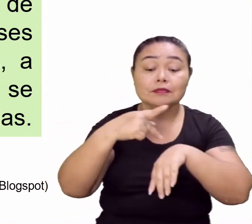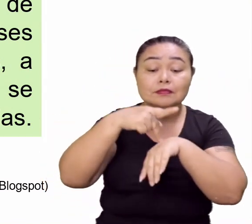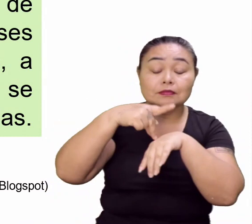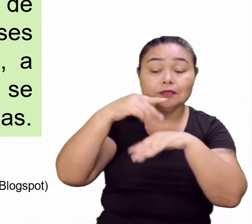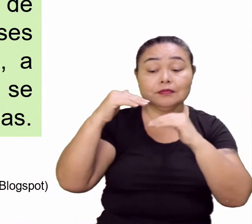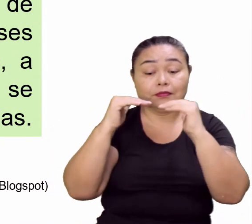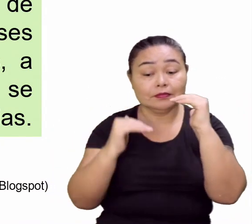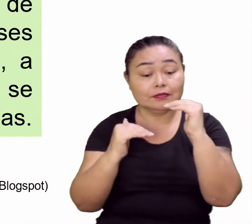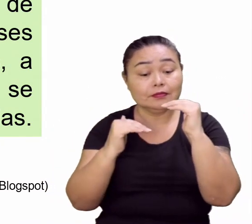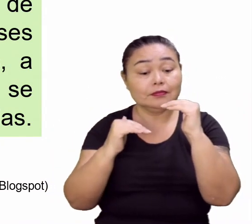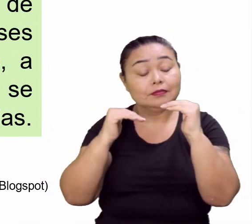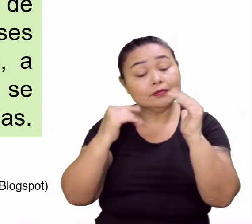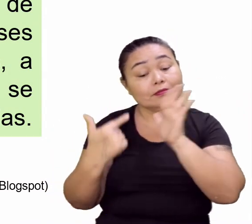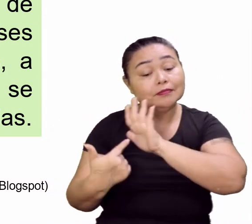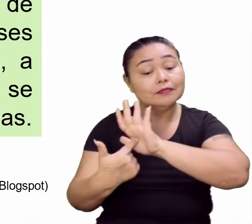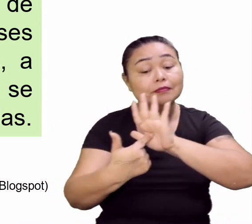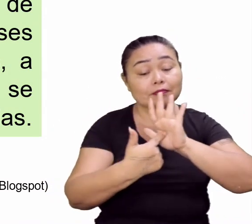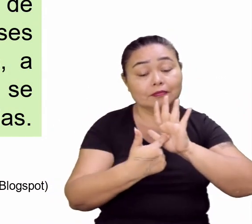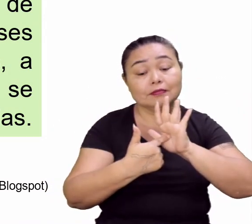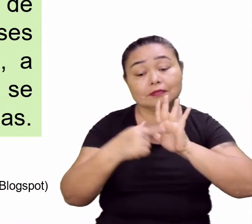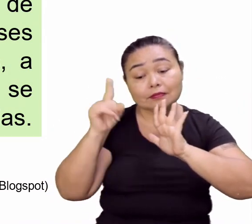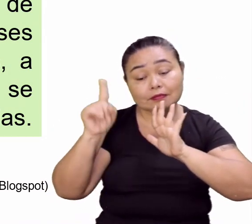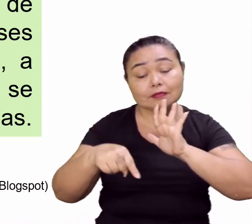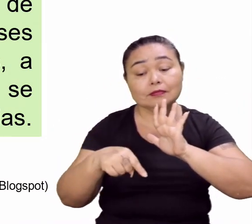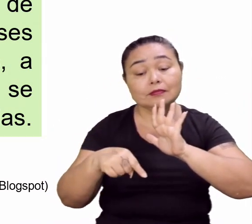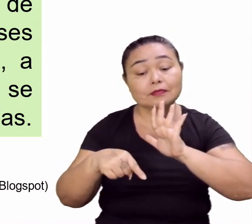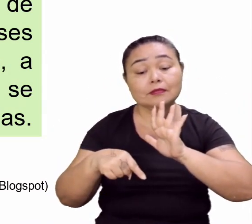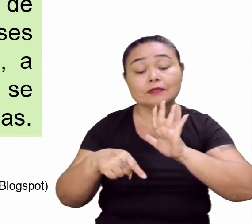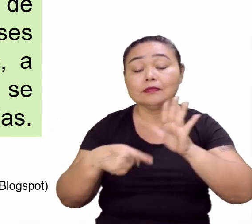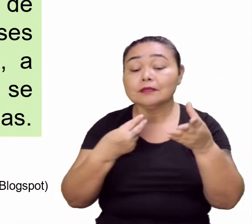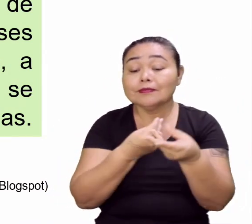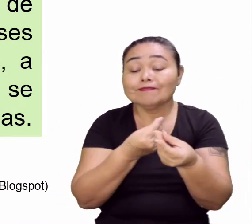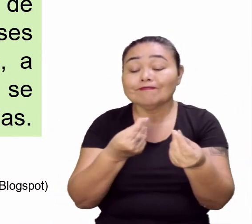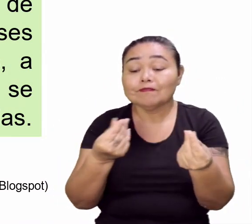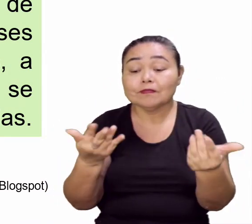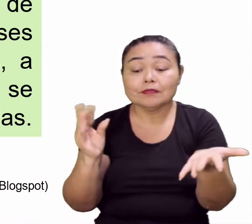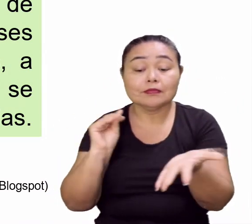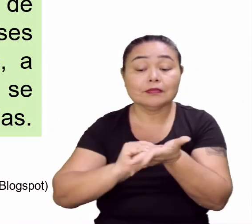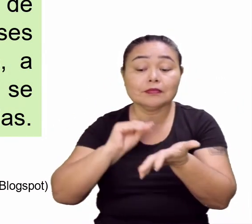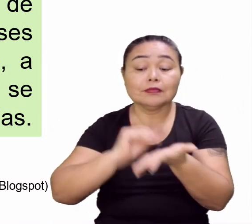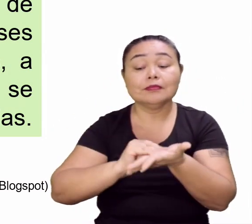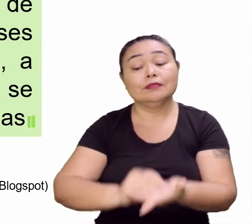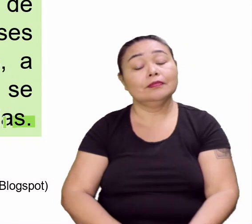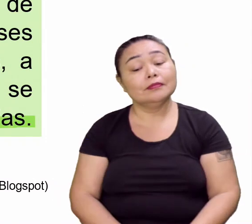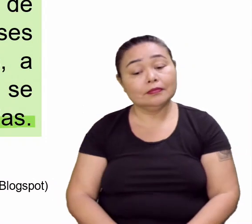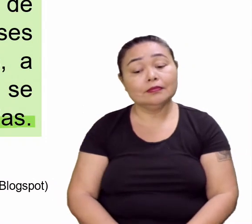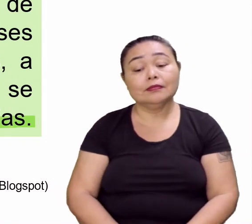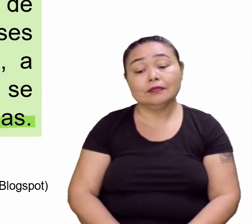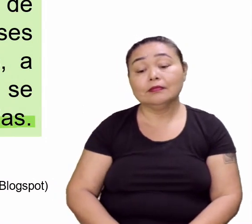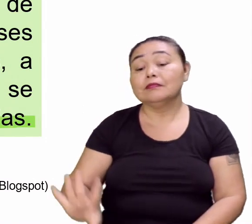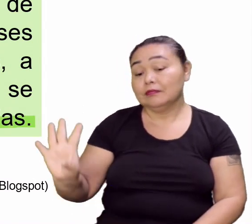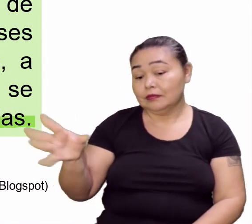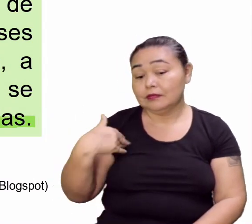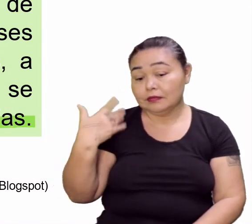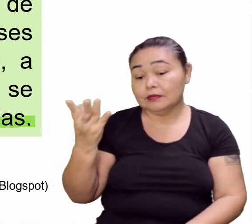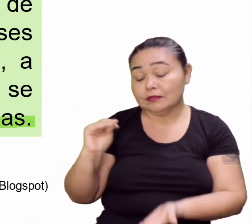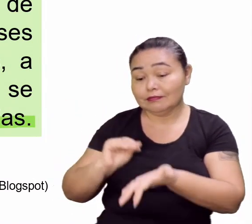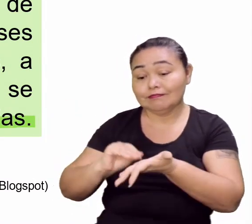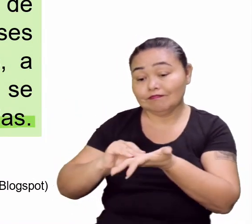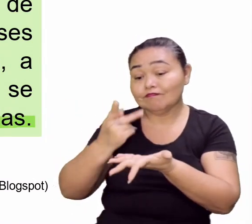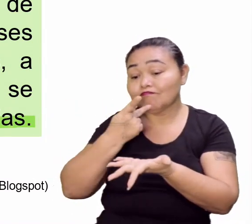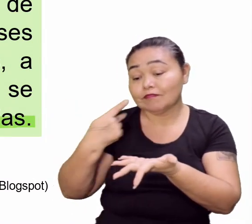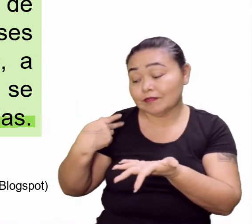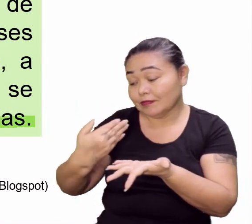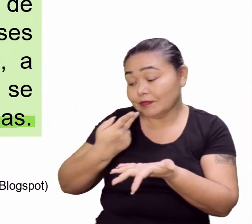países subdesenvolvidos se apresente com condições extremamente precárias. Essas que